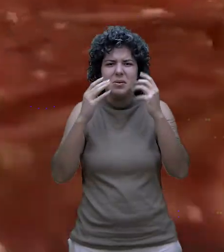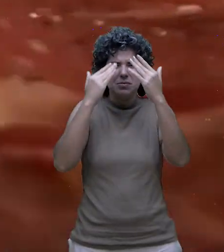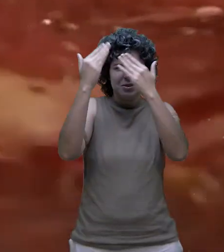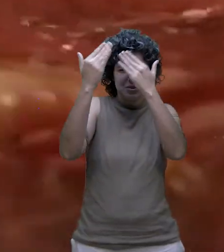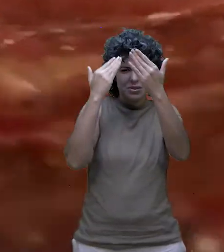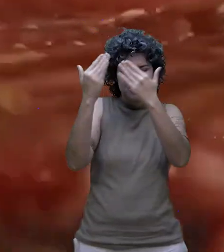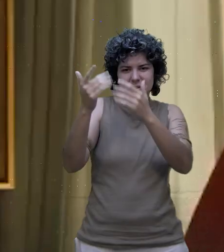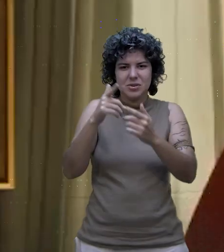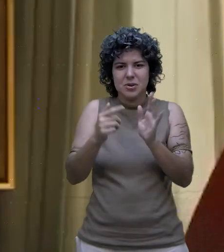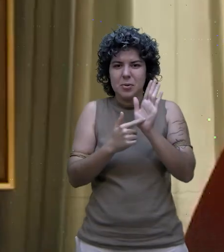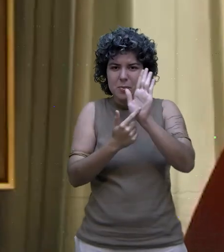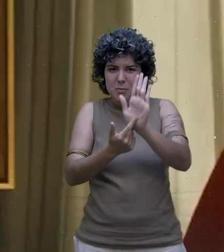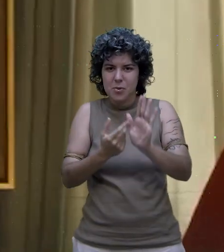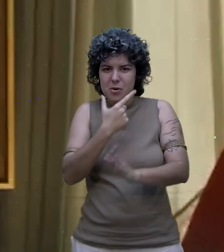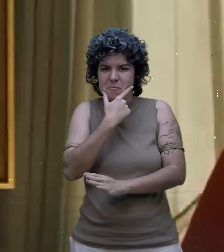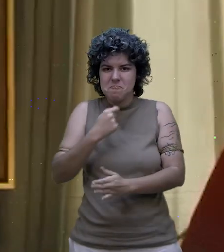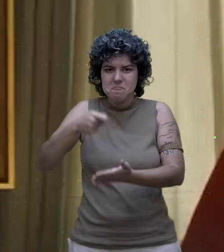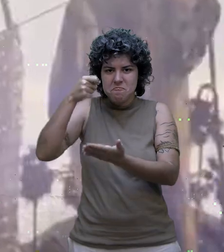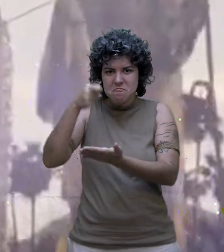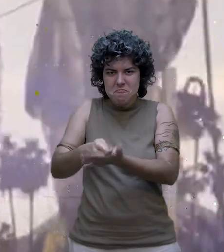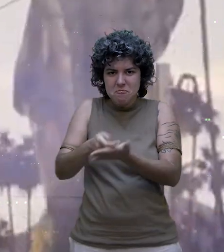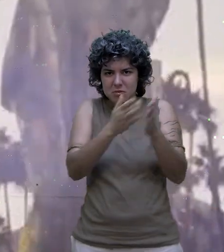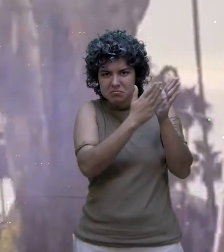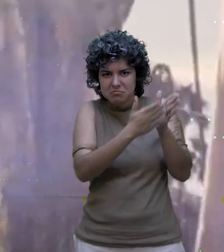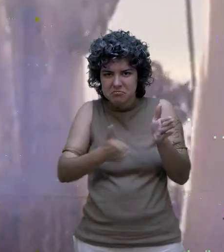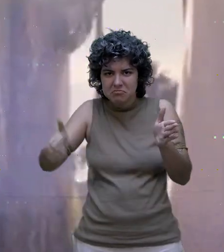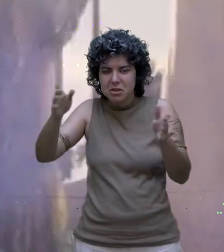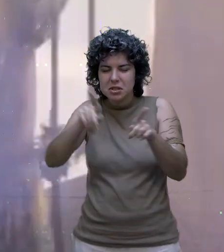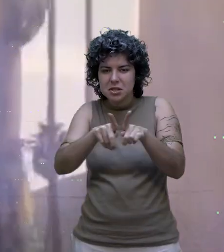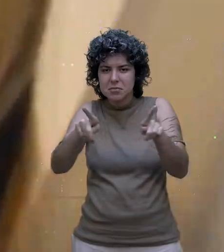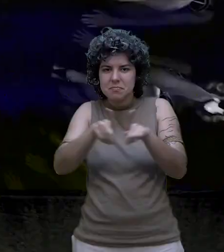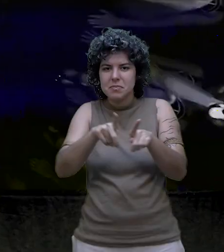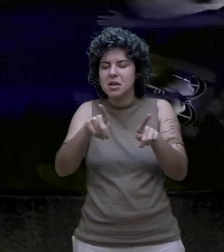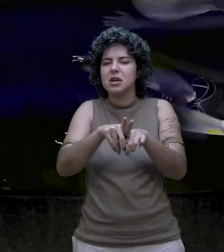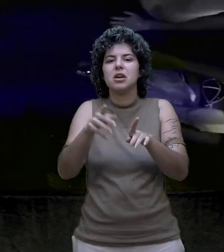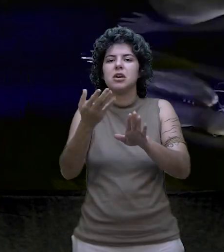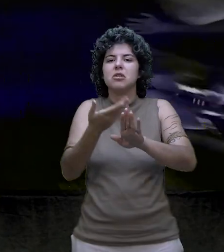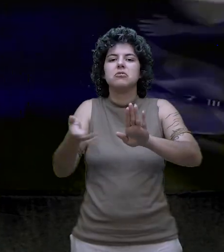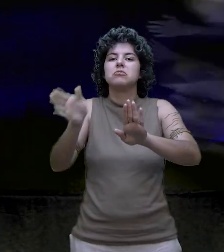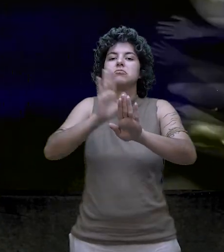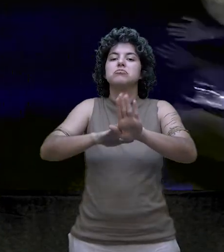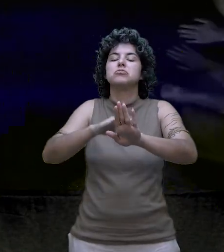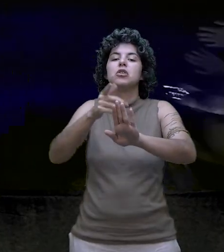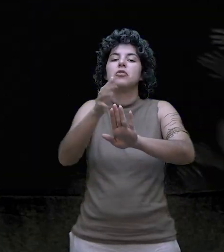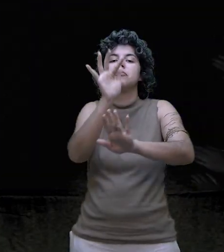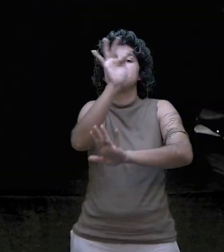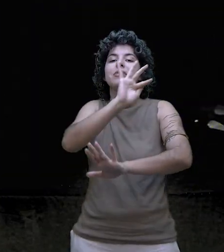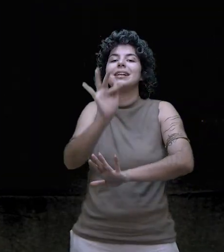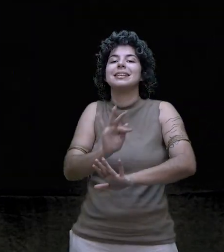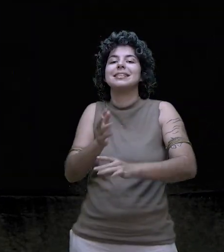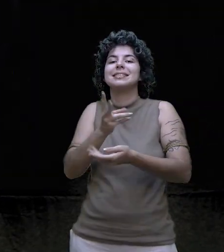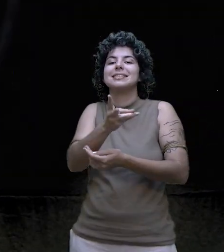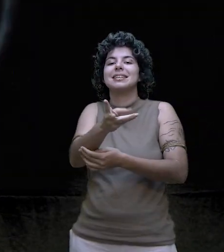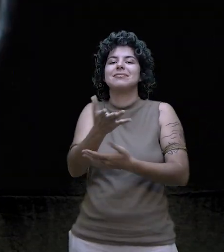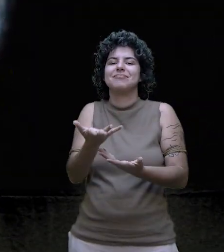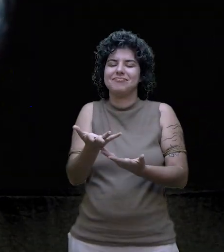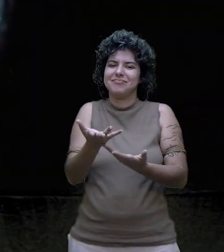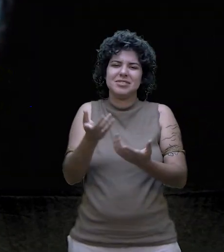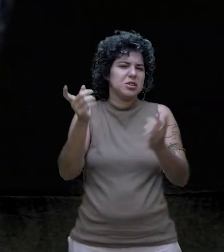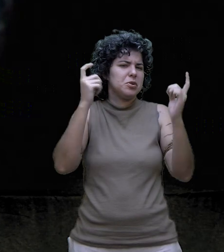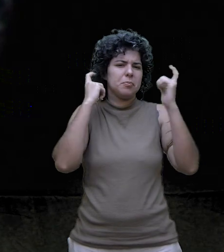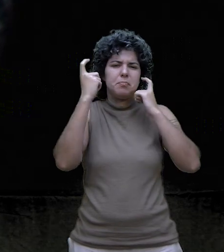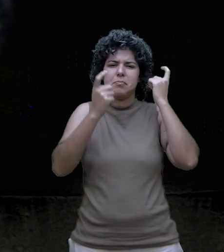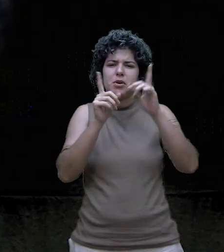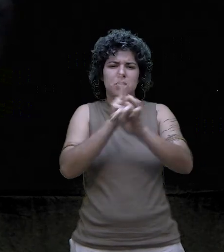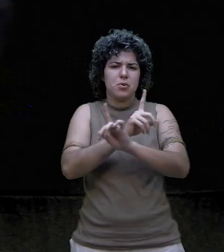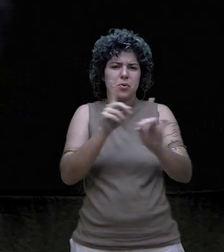do patriarcado e mostra o que há por trás do Felizes para Sempre. Não se preocupe, querida, de 2022, dirigido